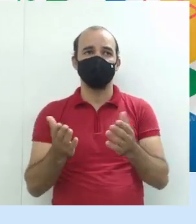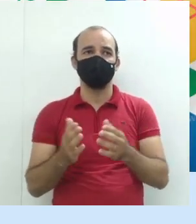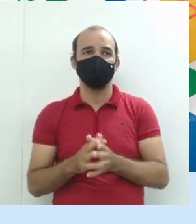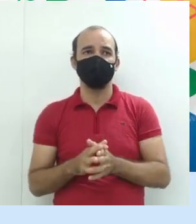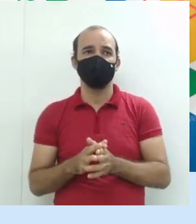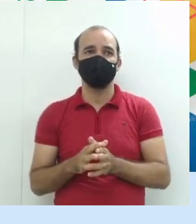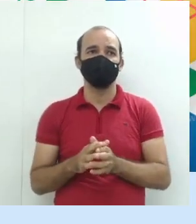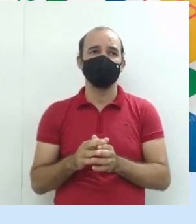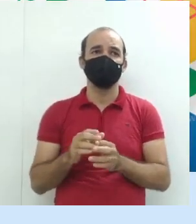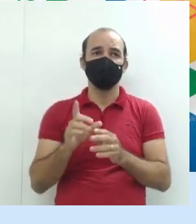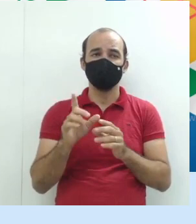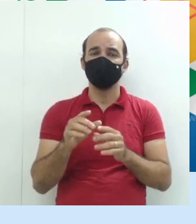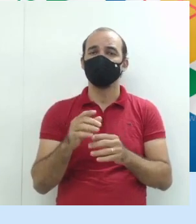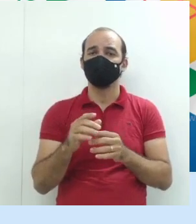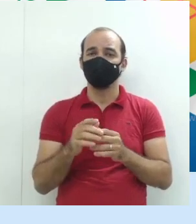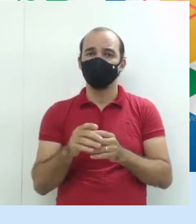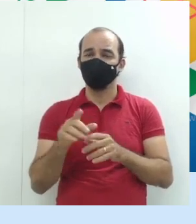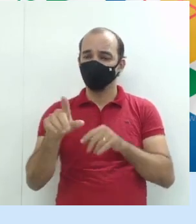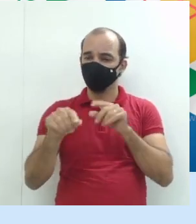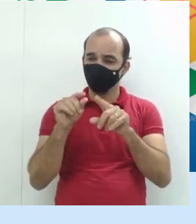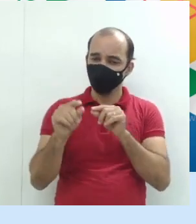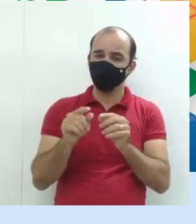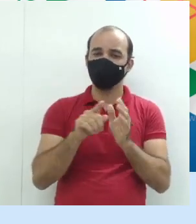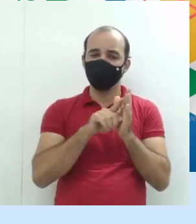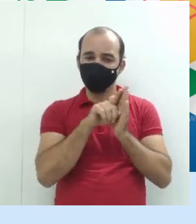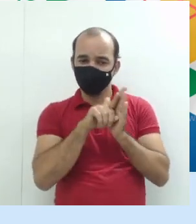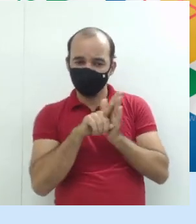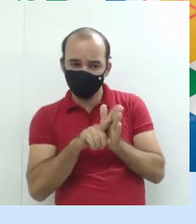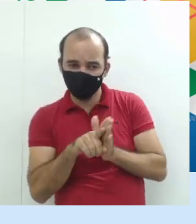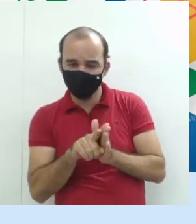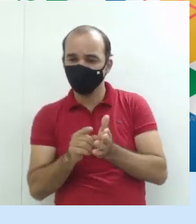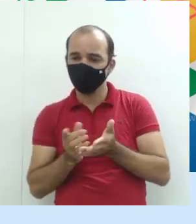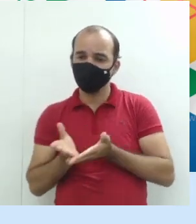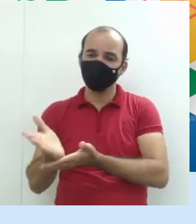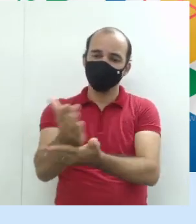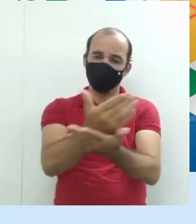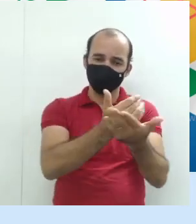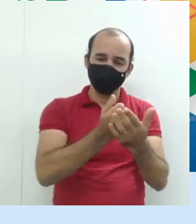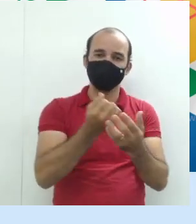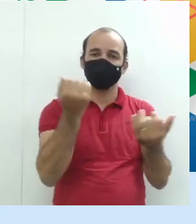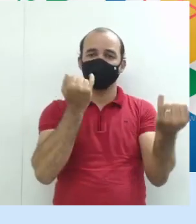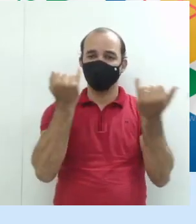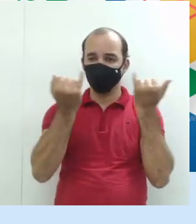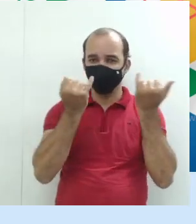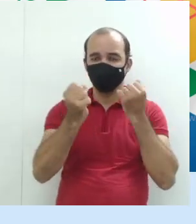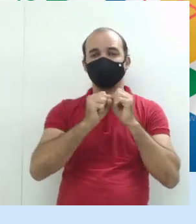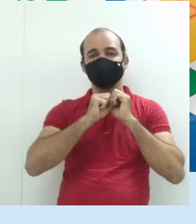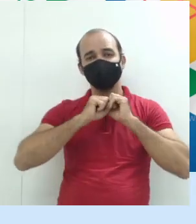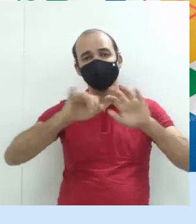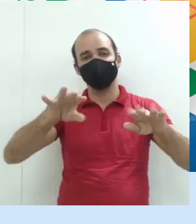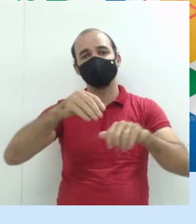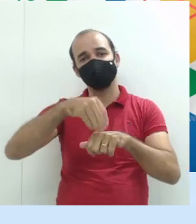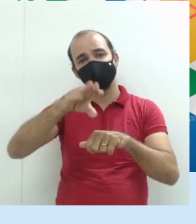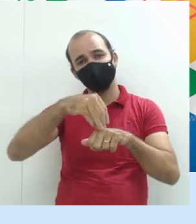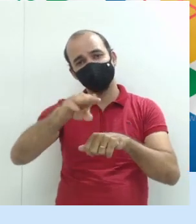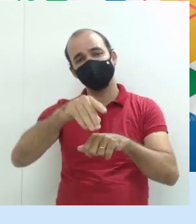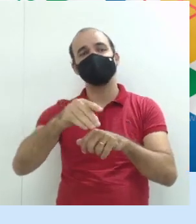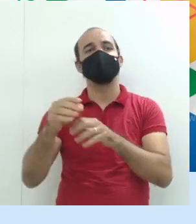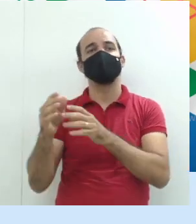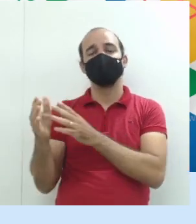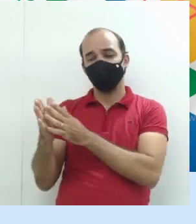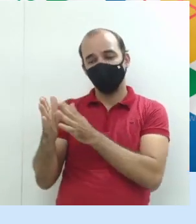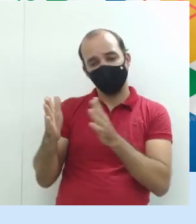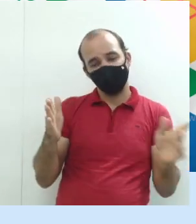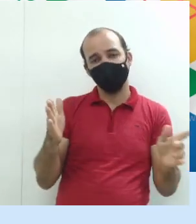Eu escolhi, né, conversar com vocês, fazer esse apanhado sobre várias épocas diferentes da música a partir do século